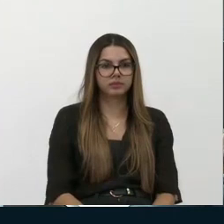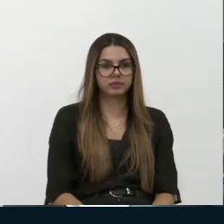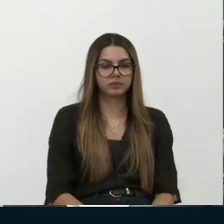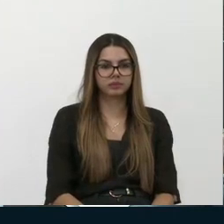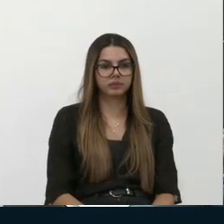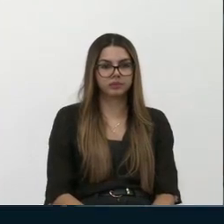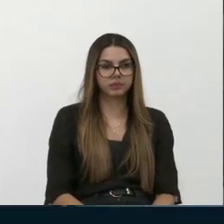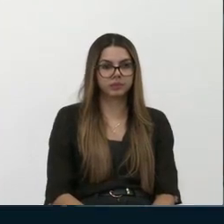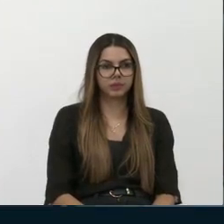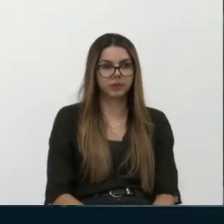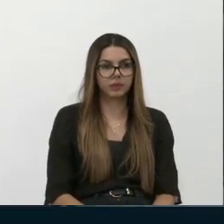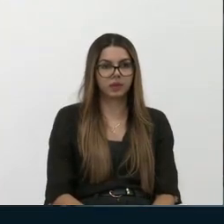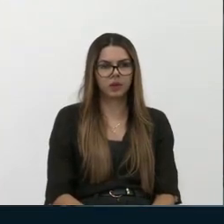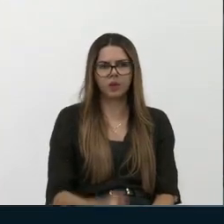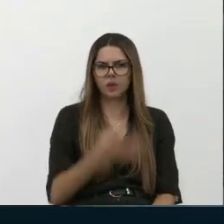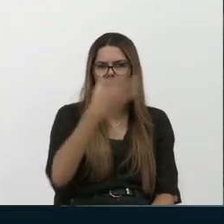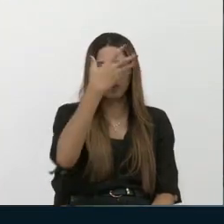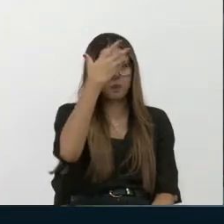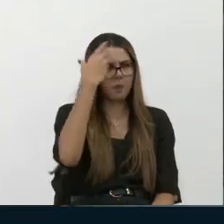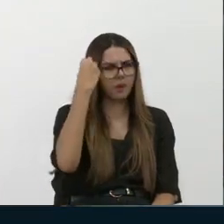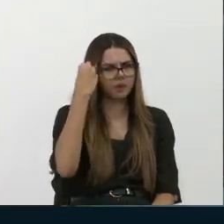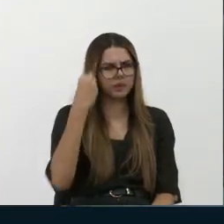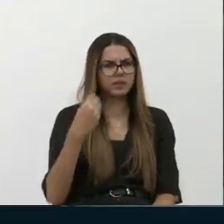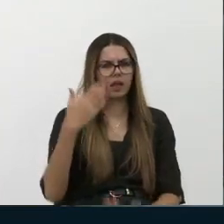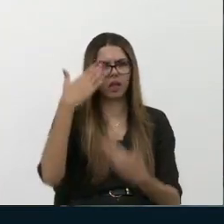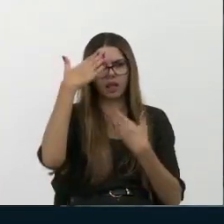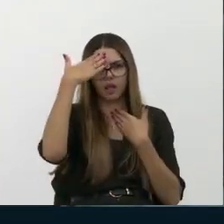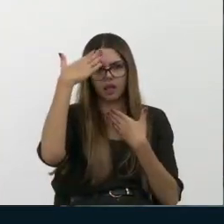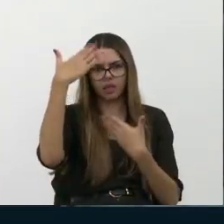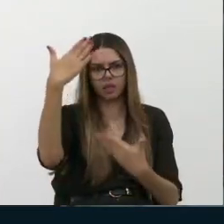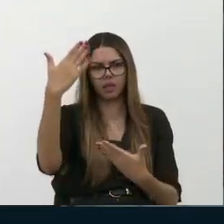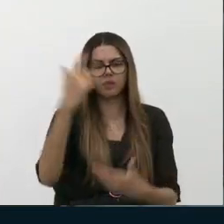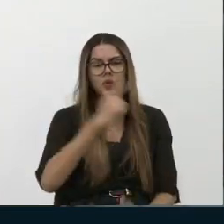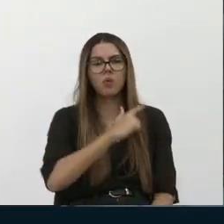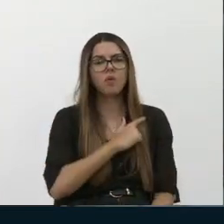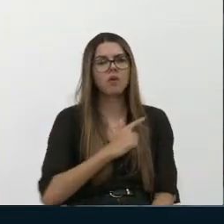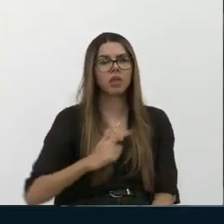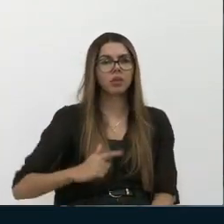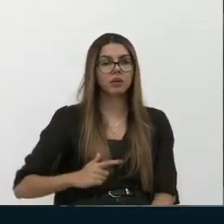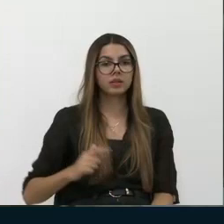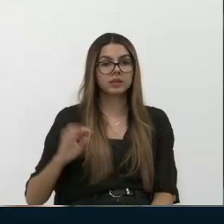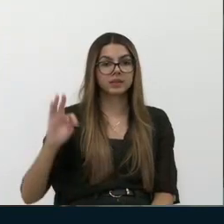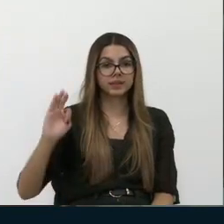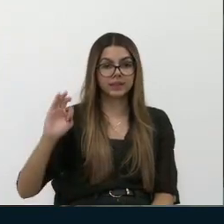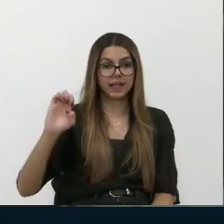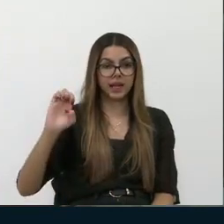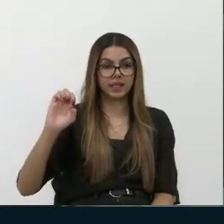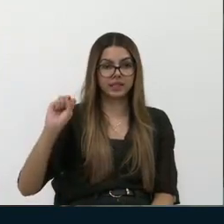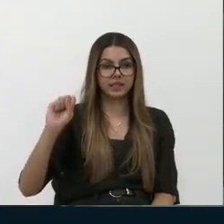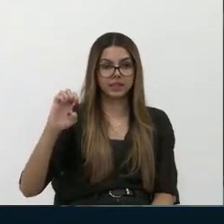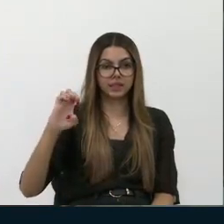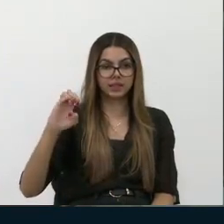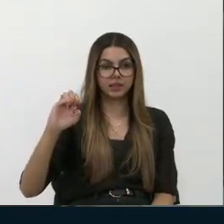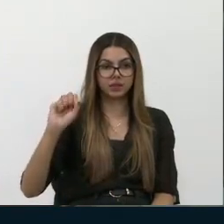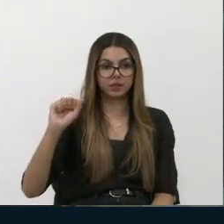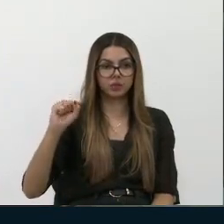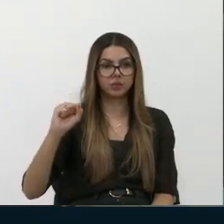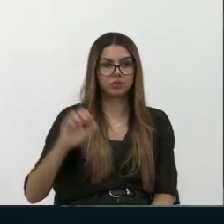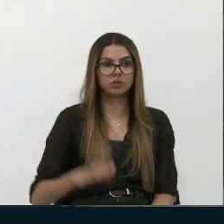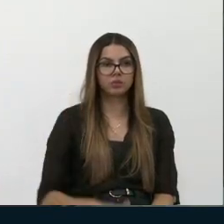Não podemos esquecer de agradecer o governador Tarcísio também, que, quando esteve no